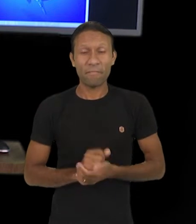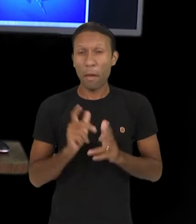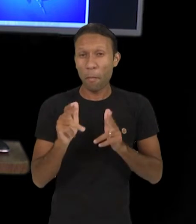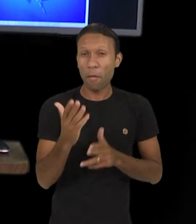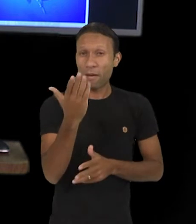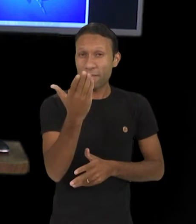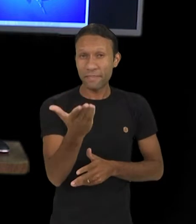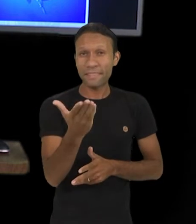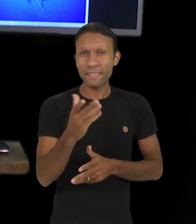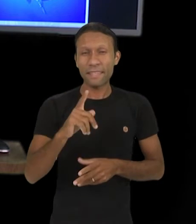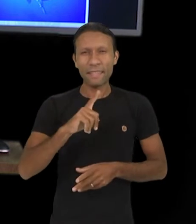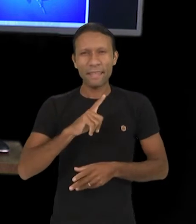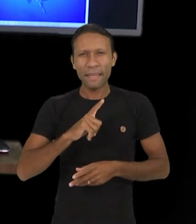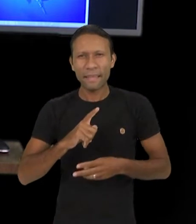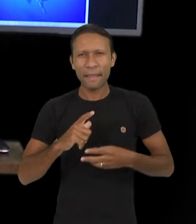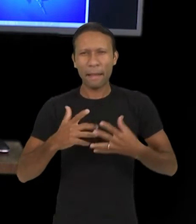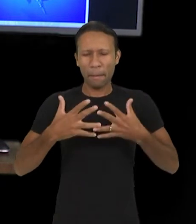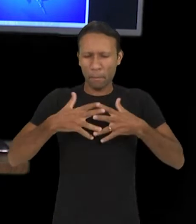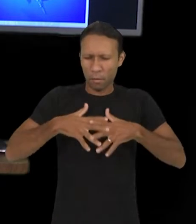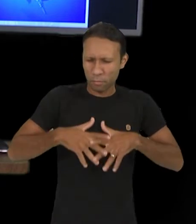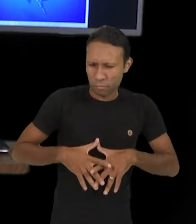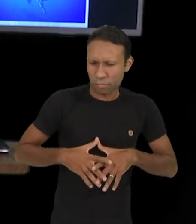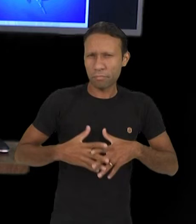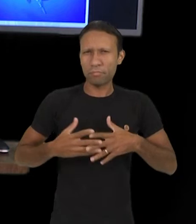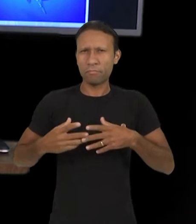como você, ela também tem metabolismo, ela